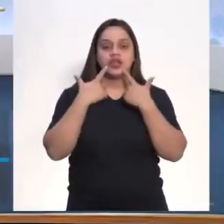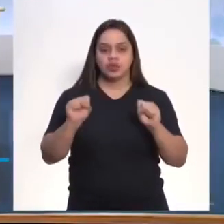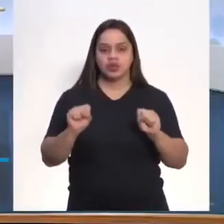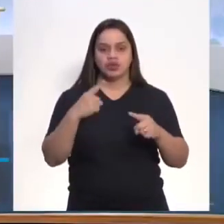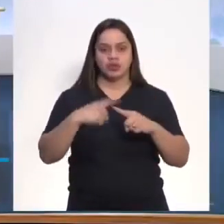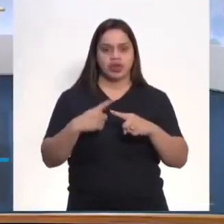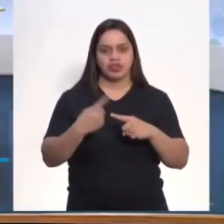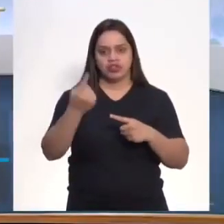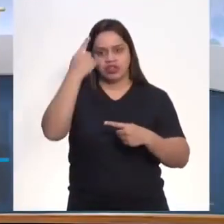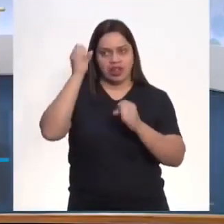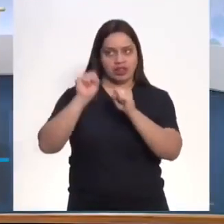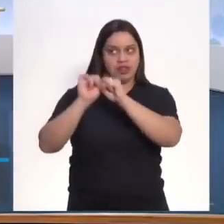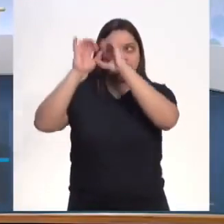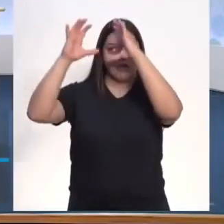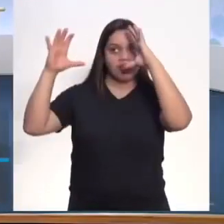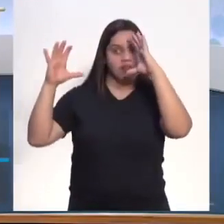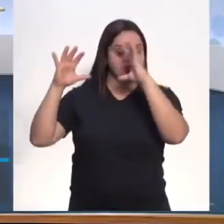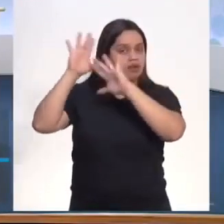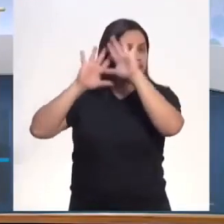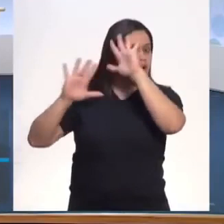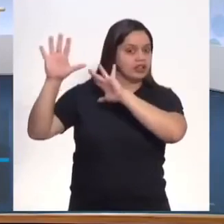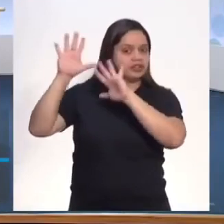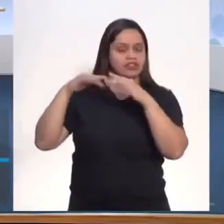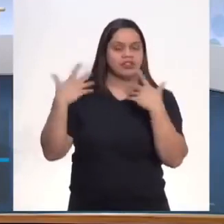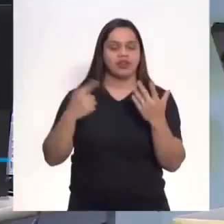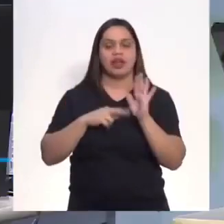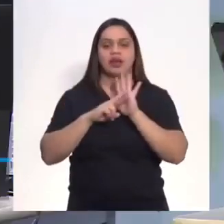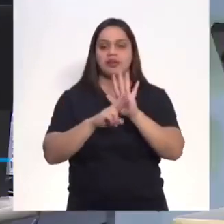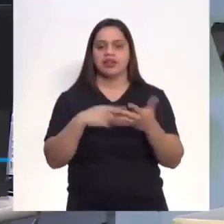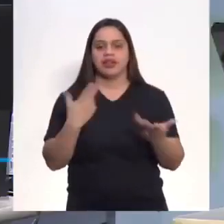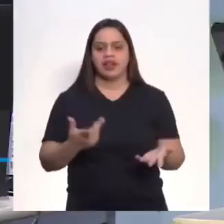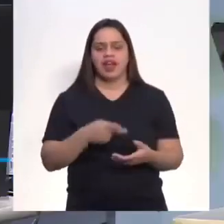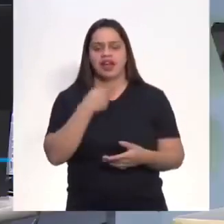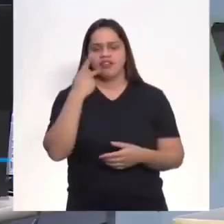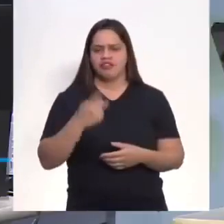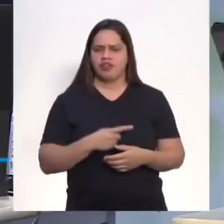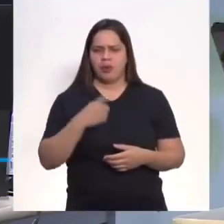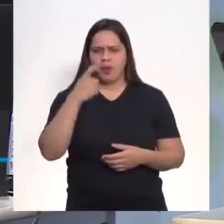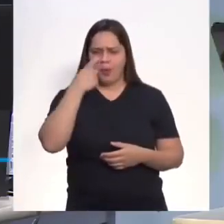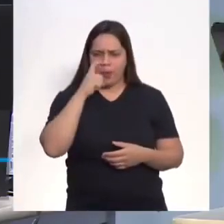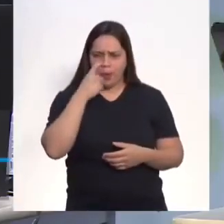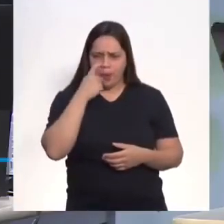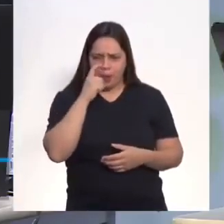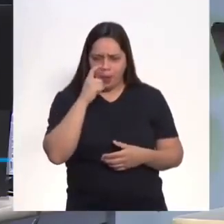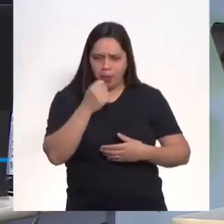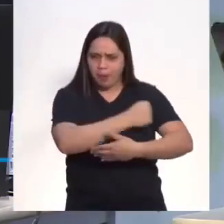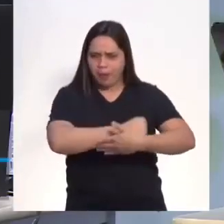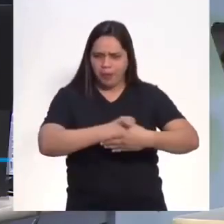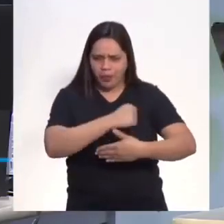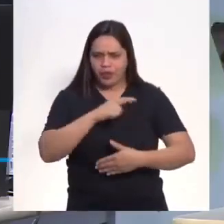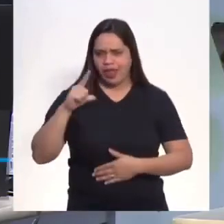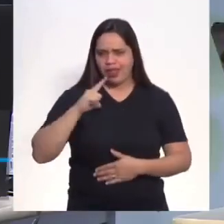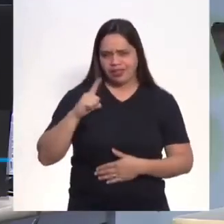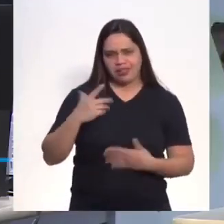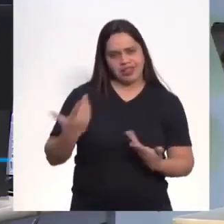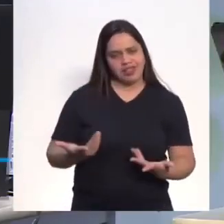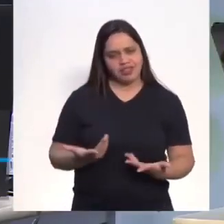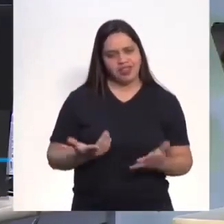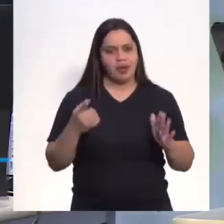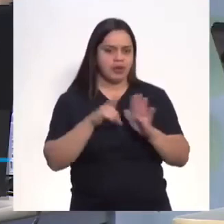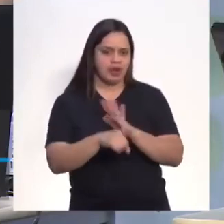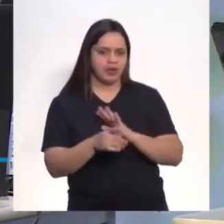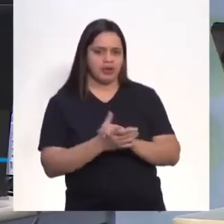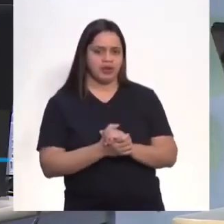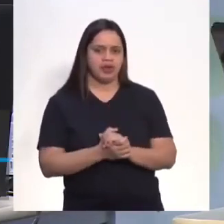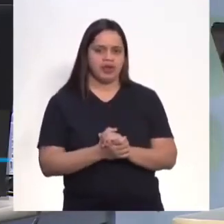cabeça um desenho do que a gente quer representar. A Emanuele está perguntando aqui, bruxas existem? Esse não é o foco. Mas, na verdade, eu tenho